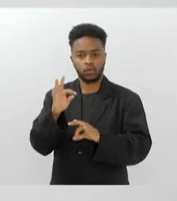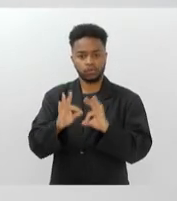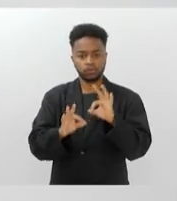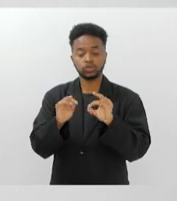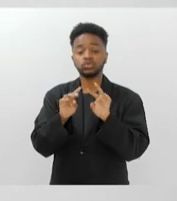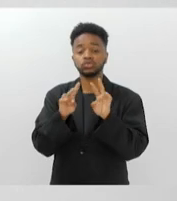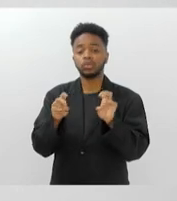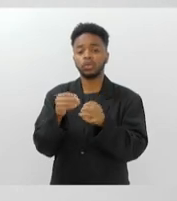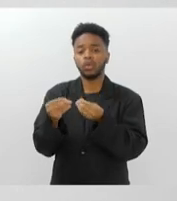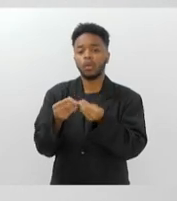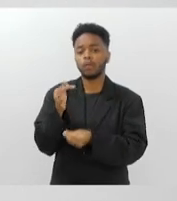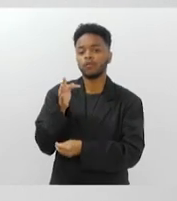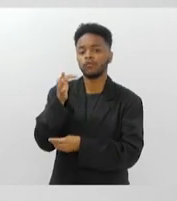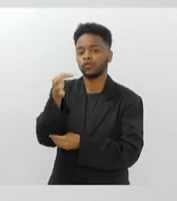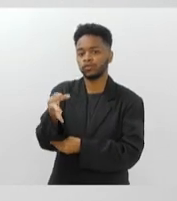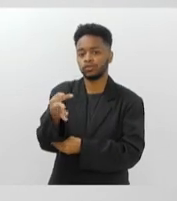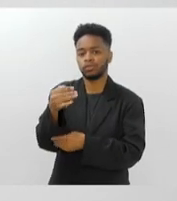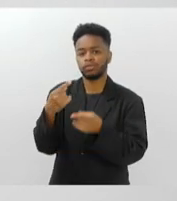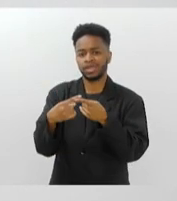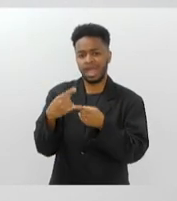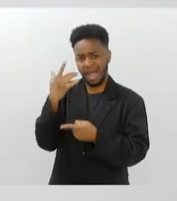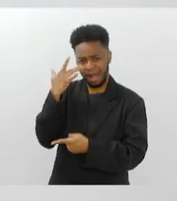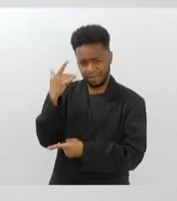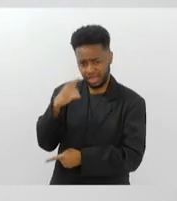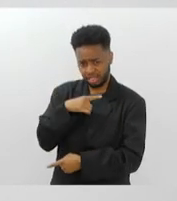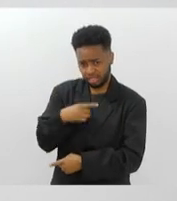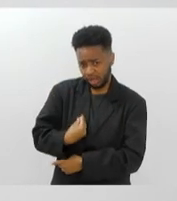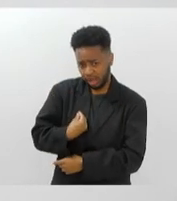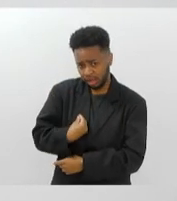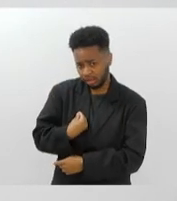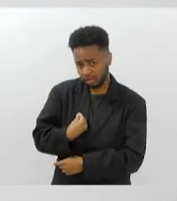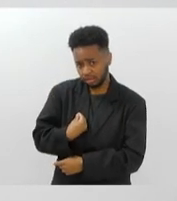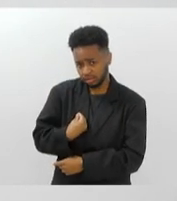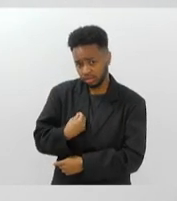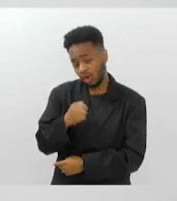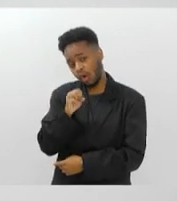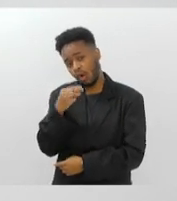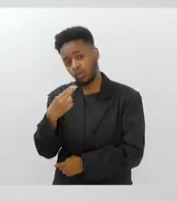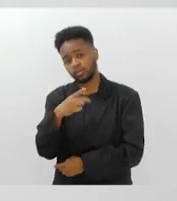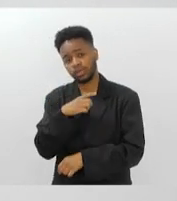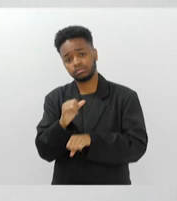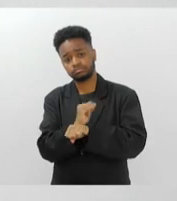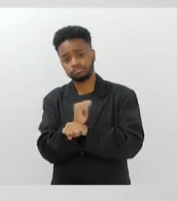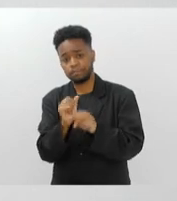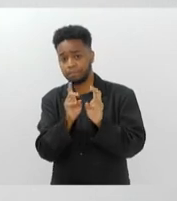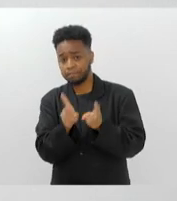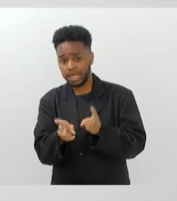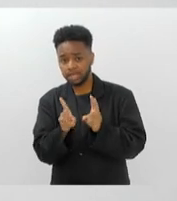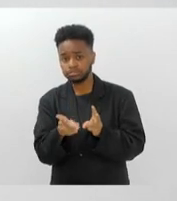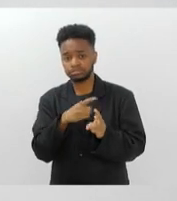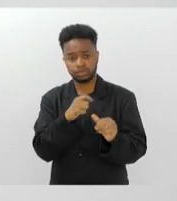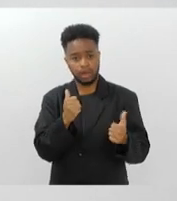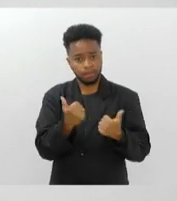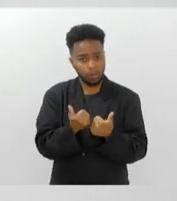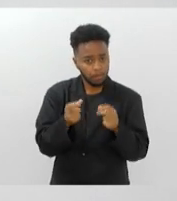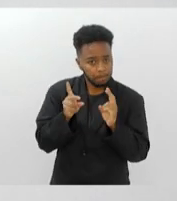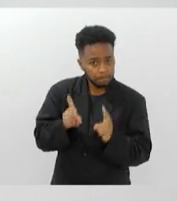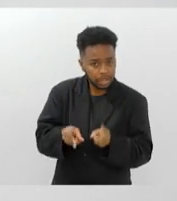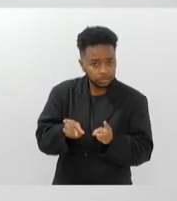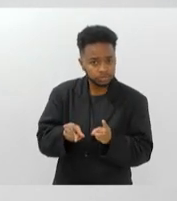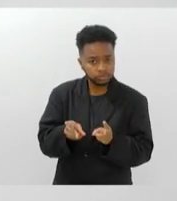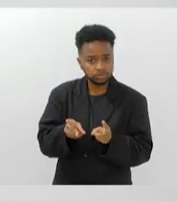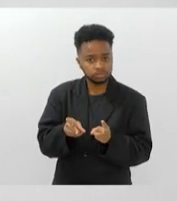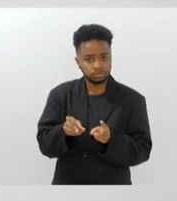amanhã né amanhã nós estaremos no território teremos os mesmos instrumentos o mesmo apoio né